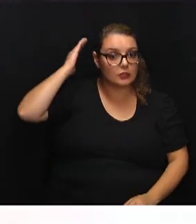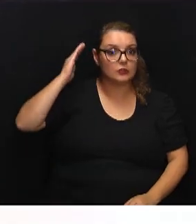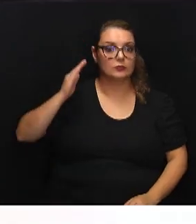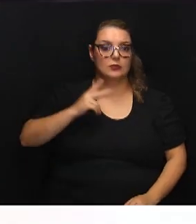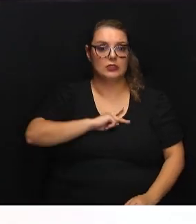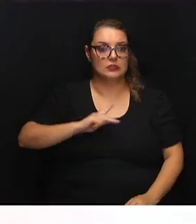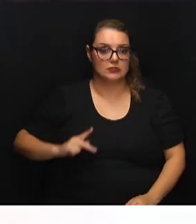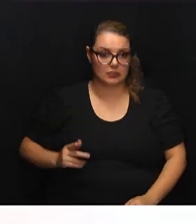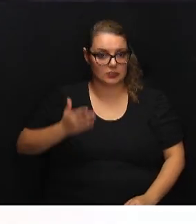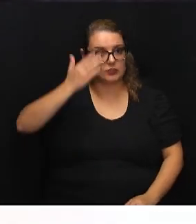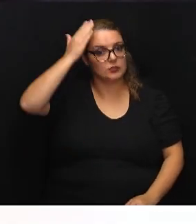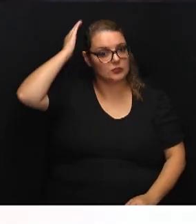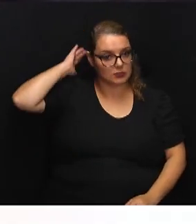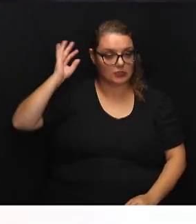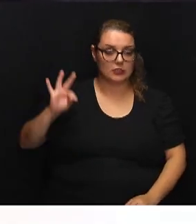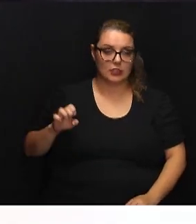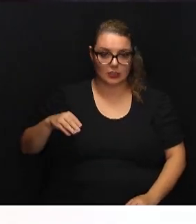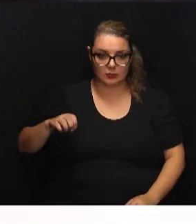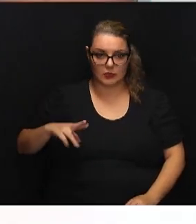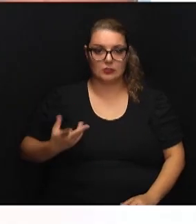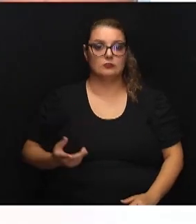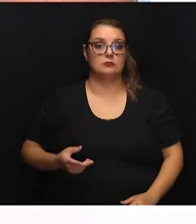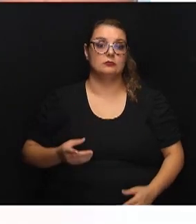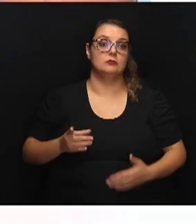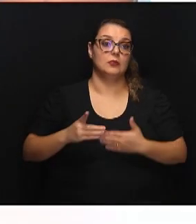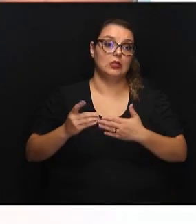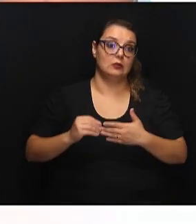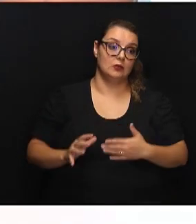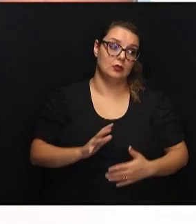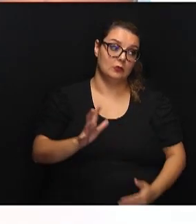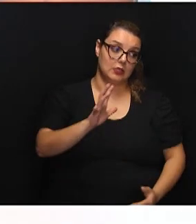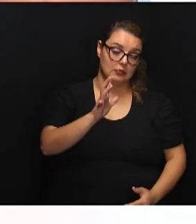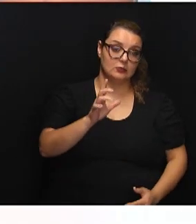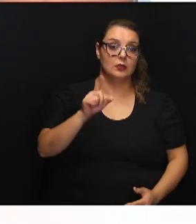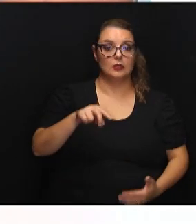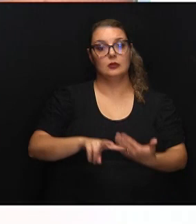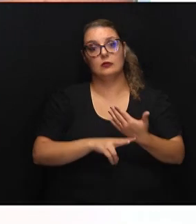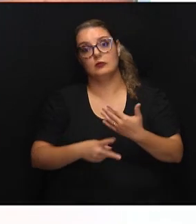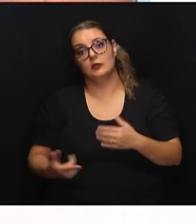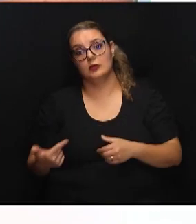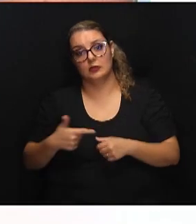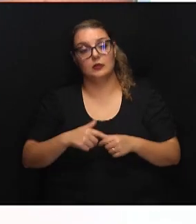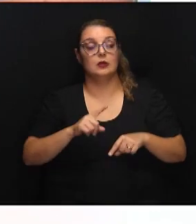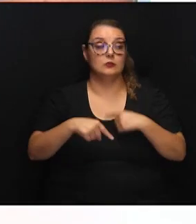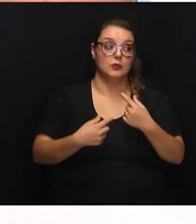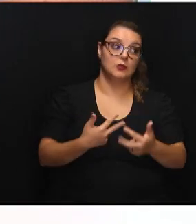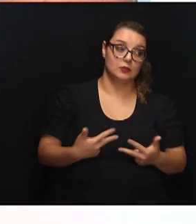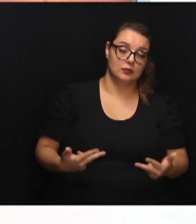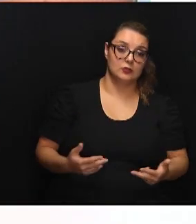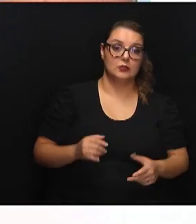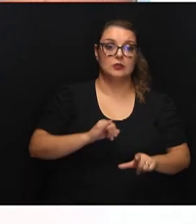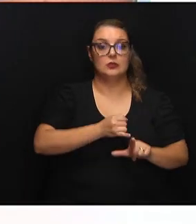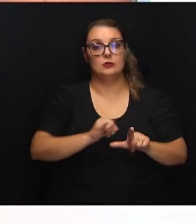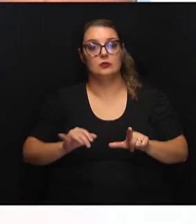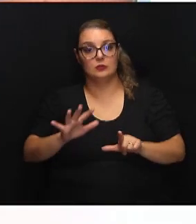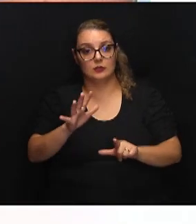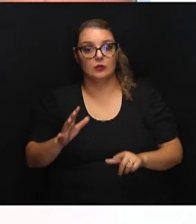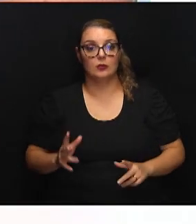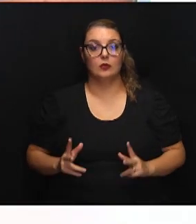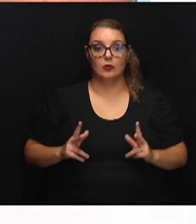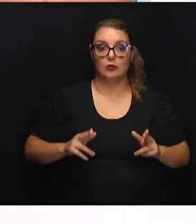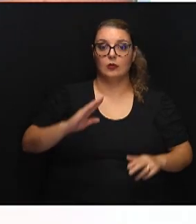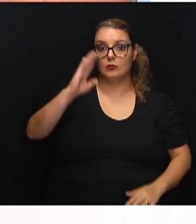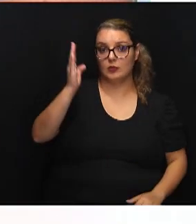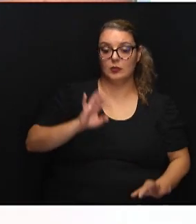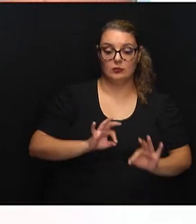dólar reflete sobre a gasolina, certo? E que aí vem a outra questão importante da inflação. Como o Brasil é um país muito